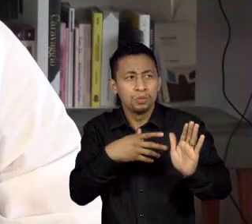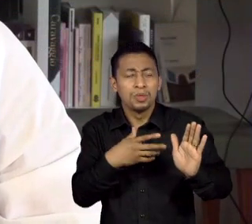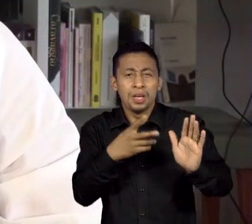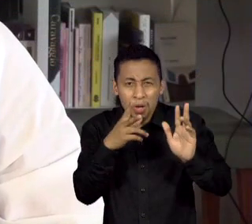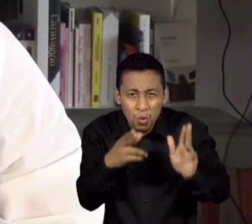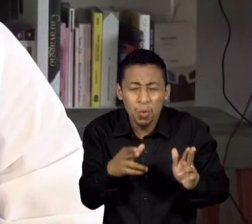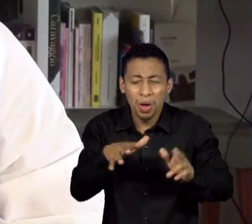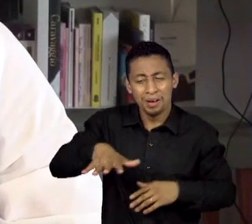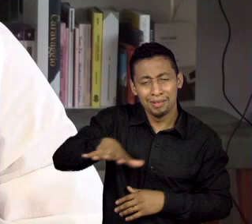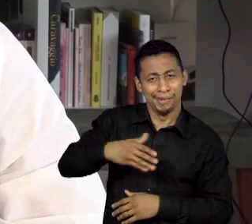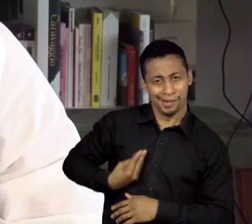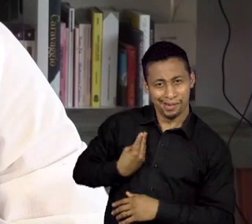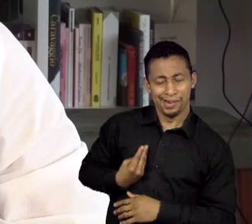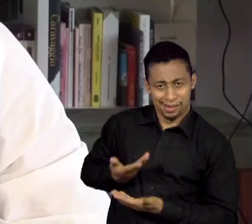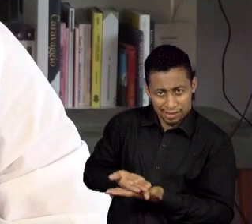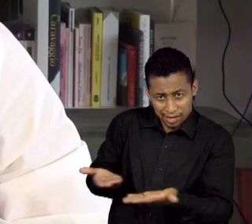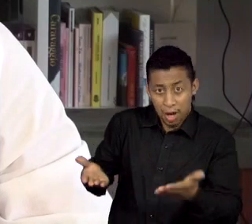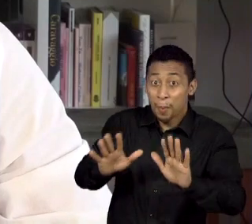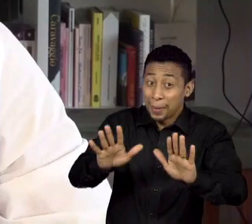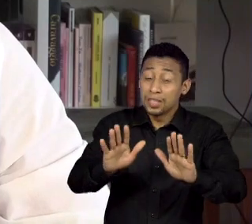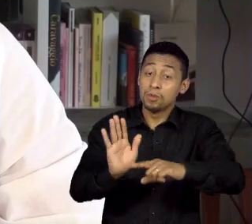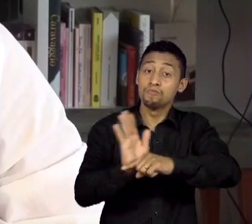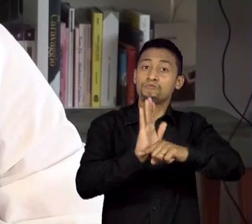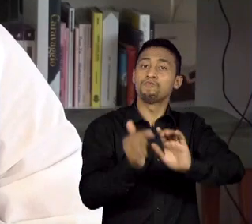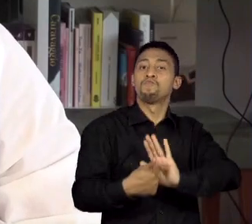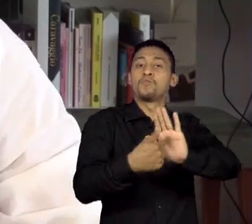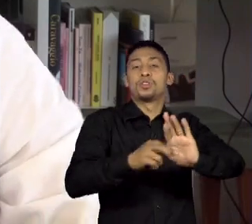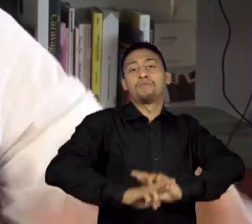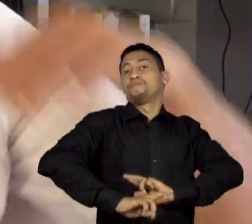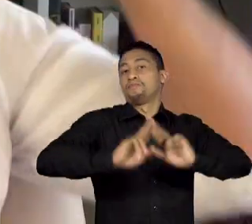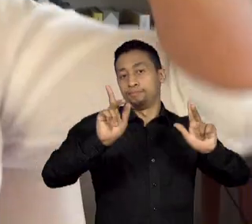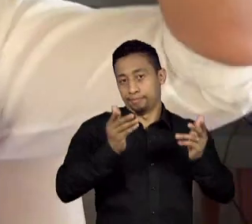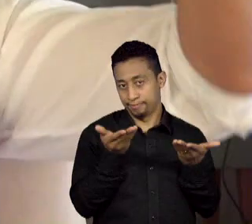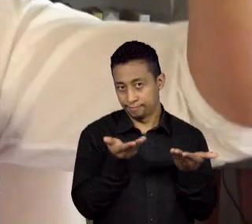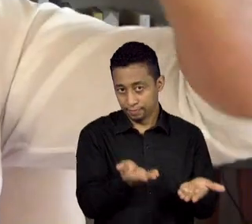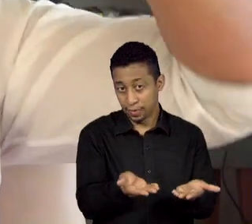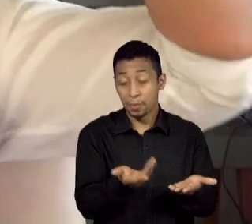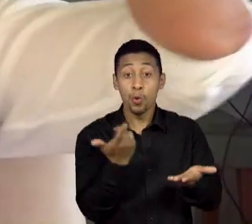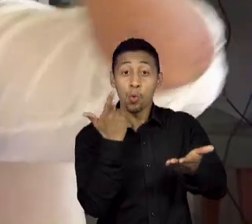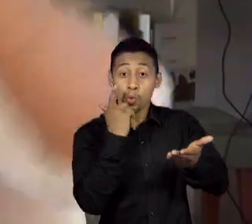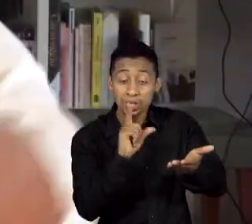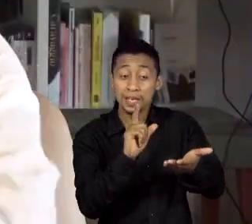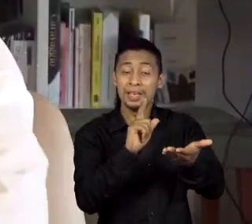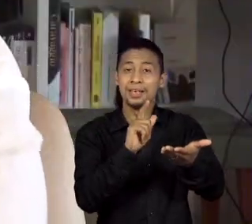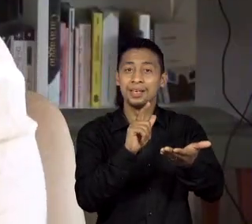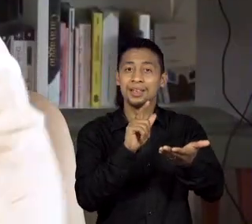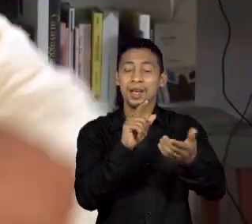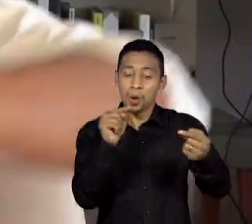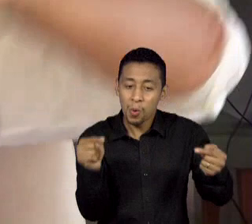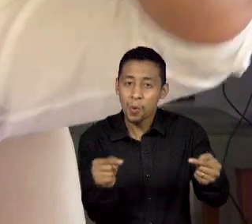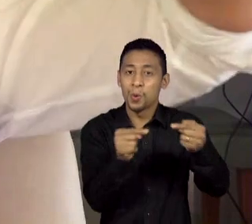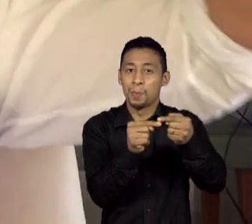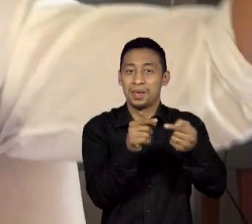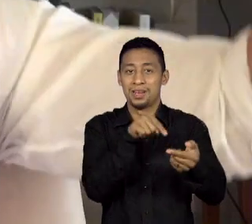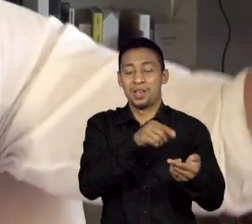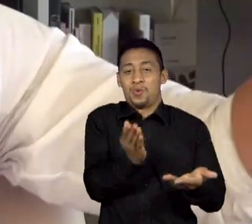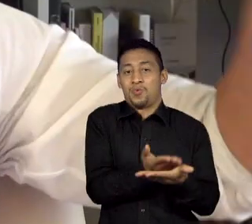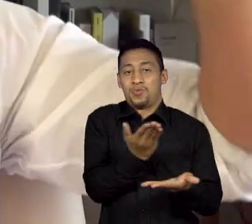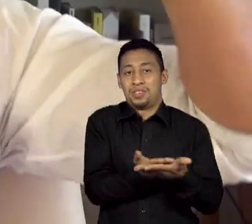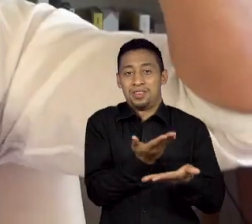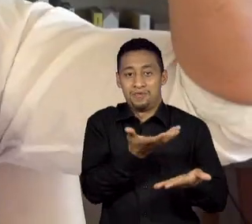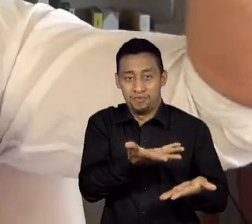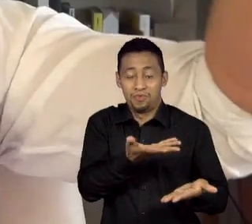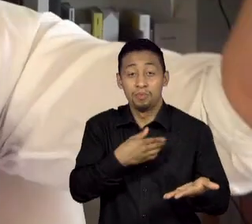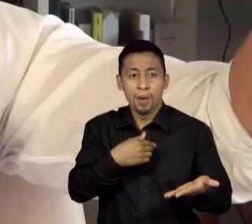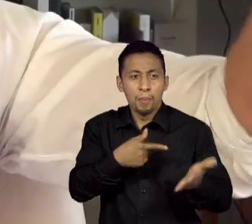saiam do filme realista na favela, para que caiba essa linguagem, para que essa guerra